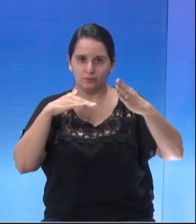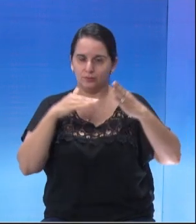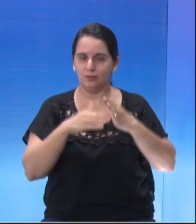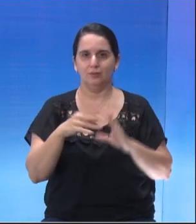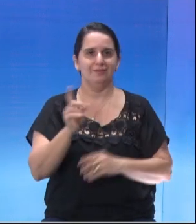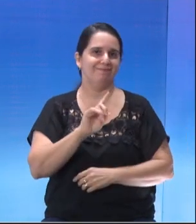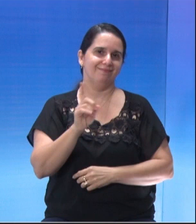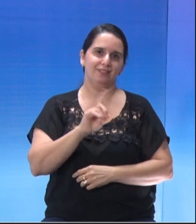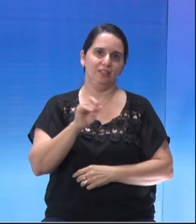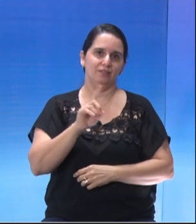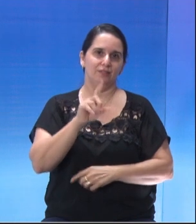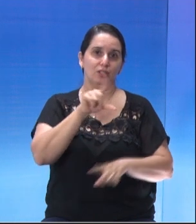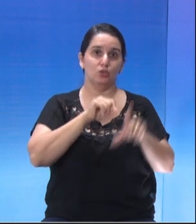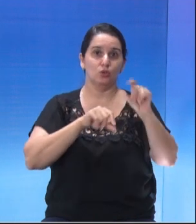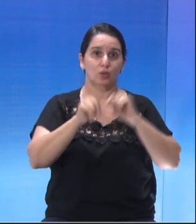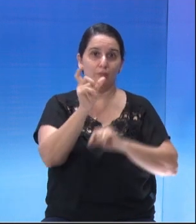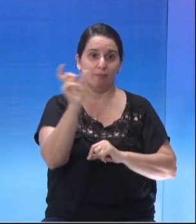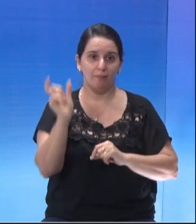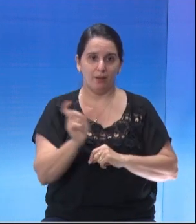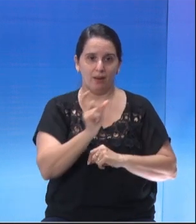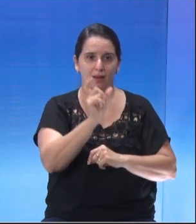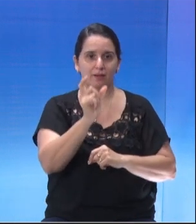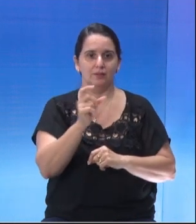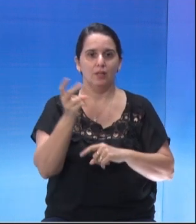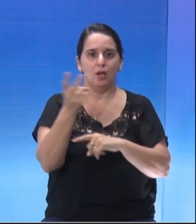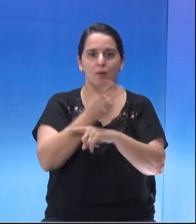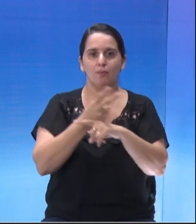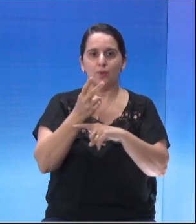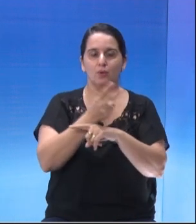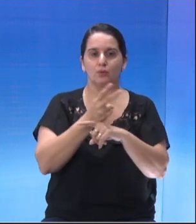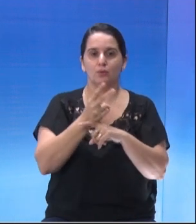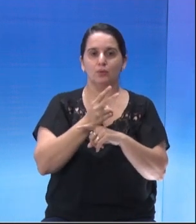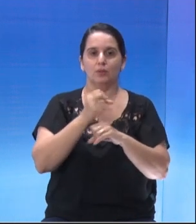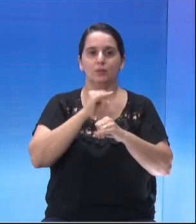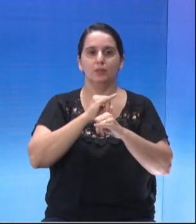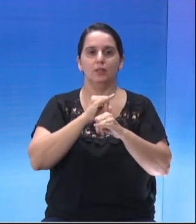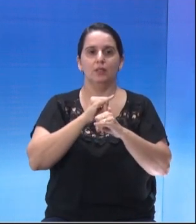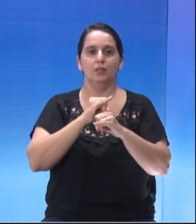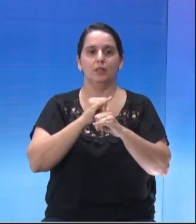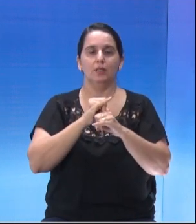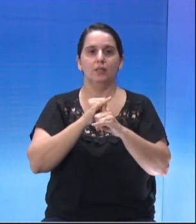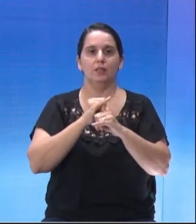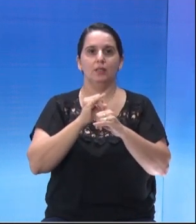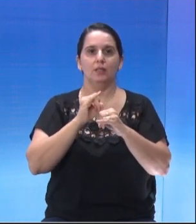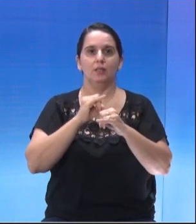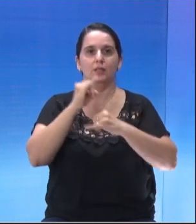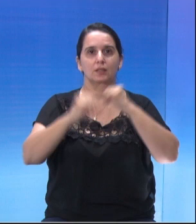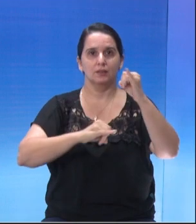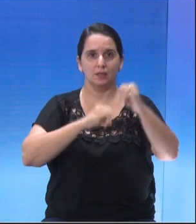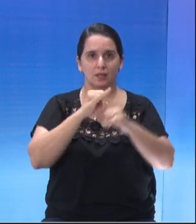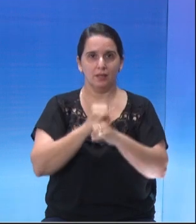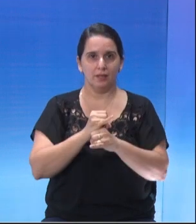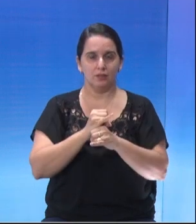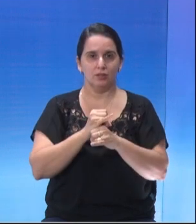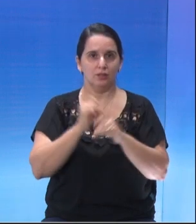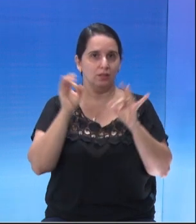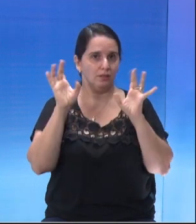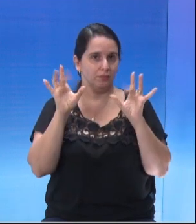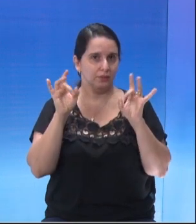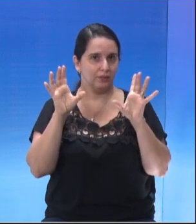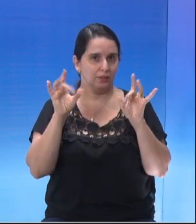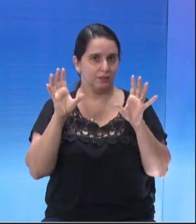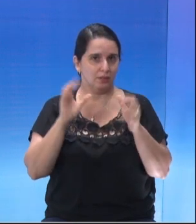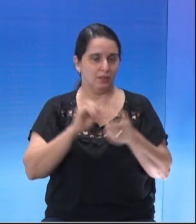não é. B. Busca em sites especializados. Só em sites